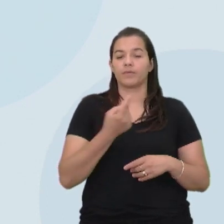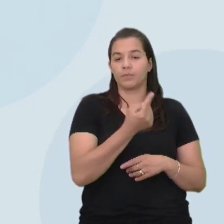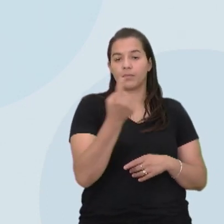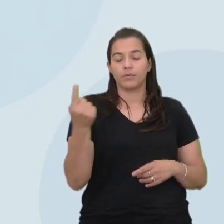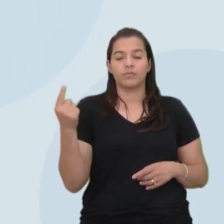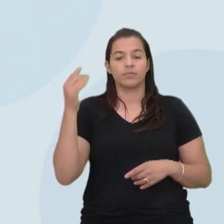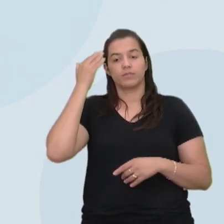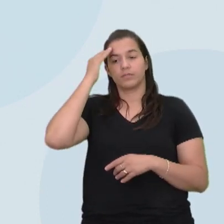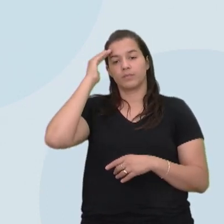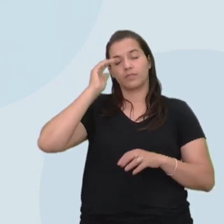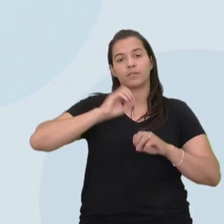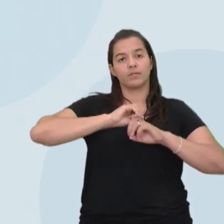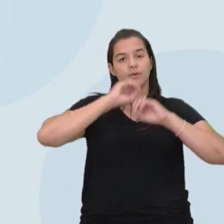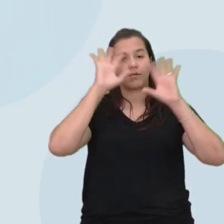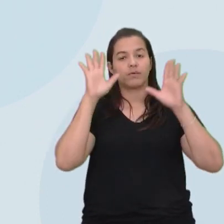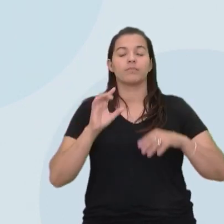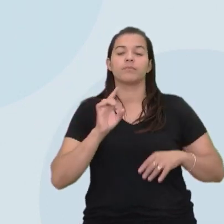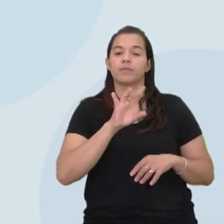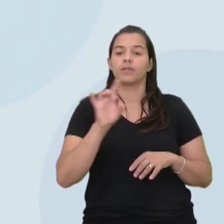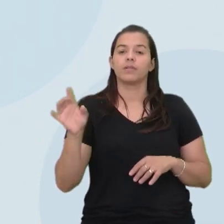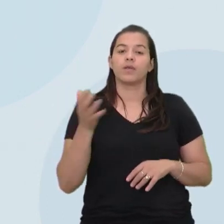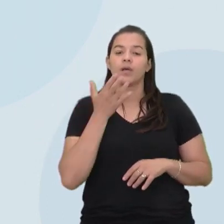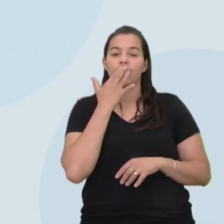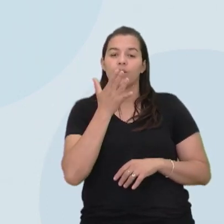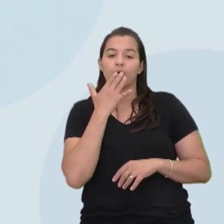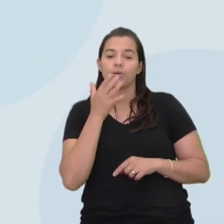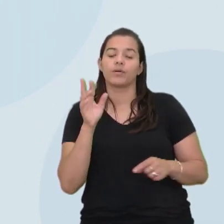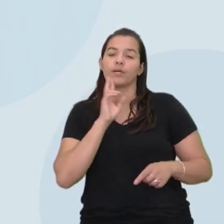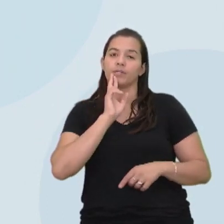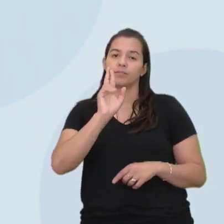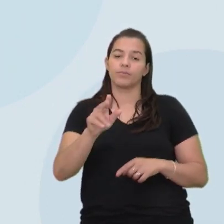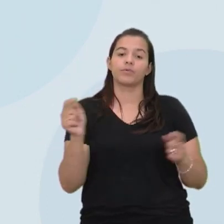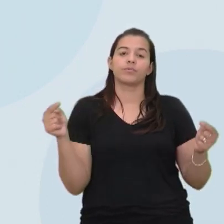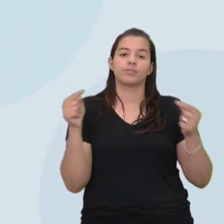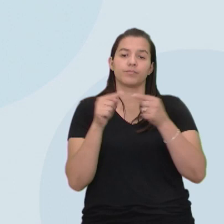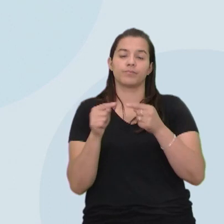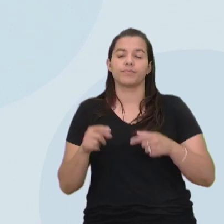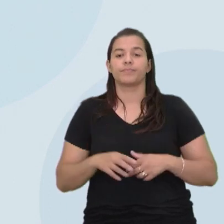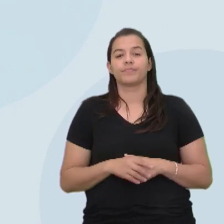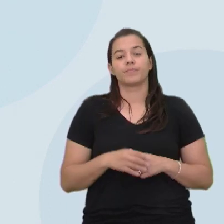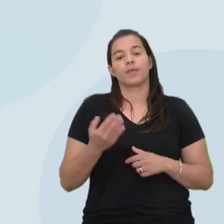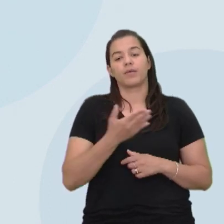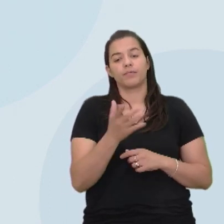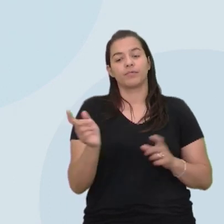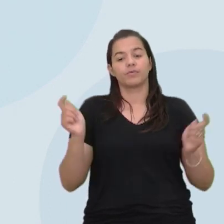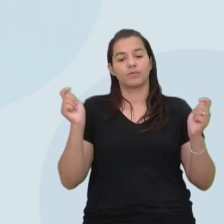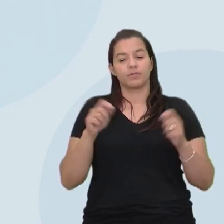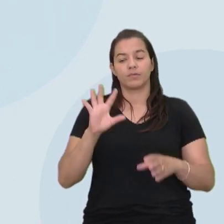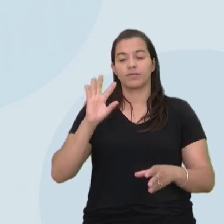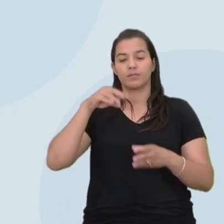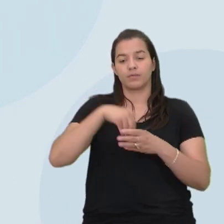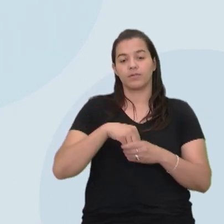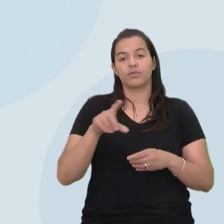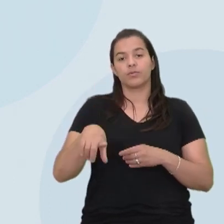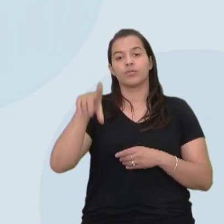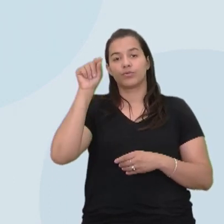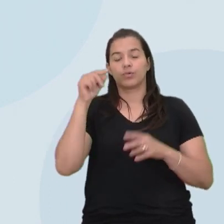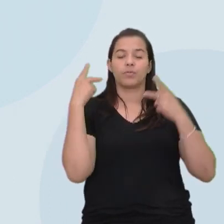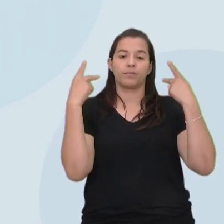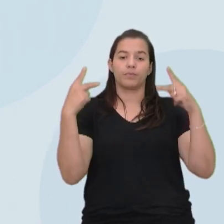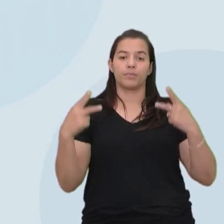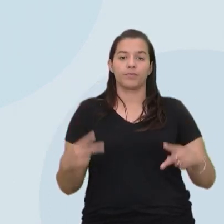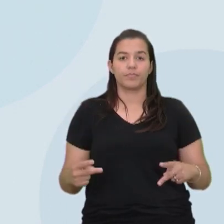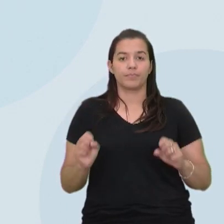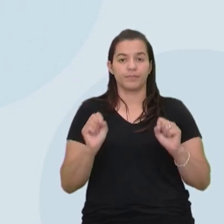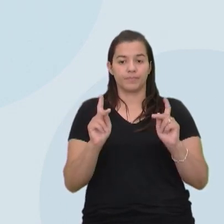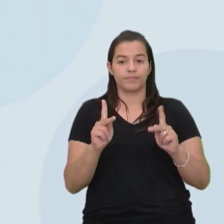você entender que cada cor corresponde ao seu bloquinho, tá bom? E aí você vai dentro dele e escolhe programa, tá